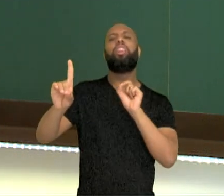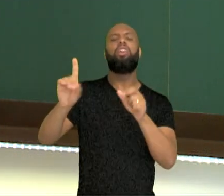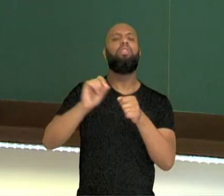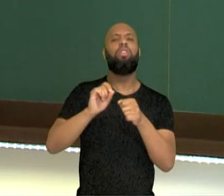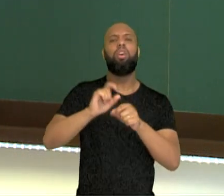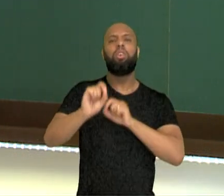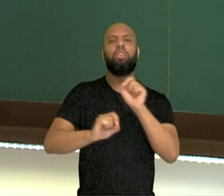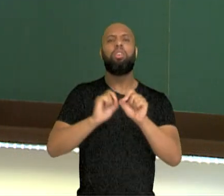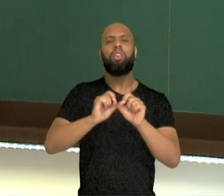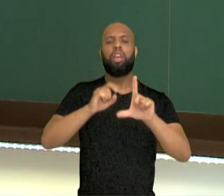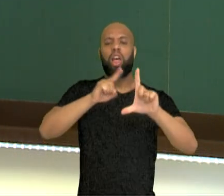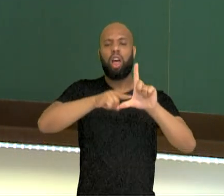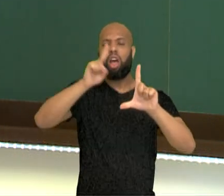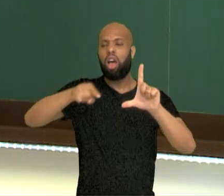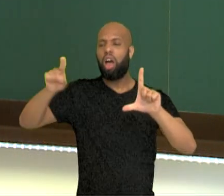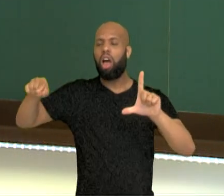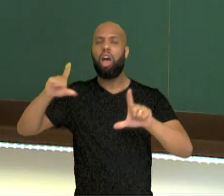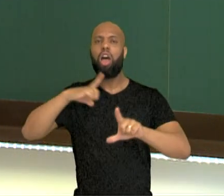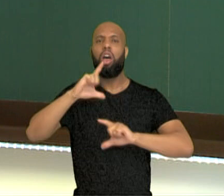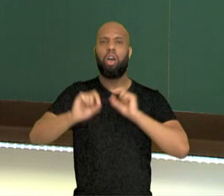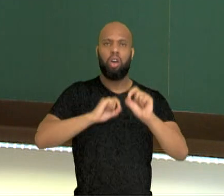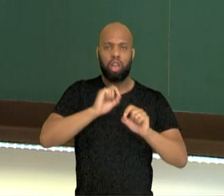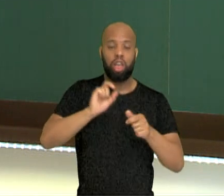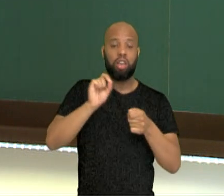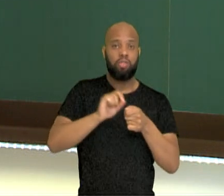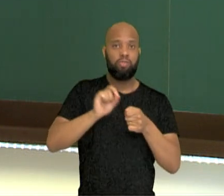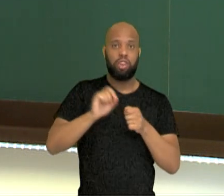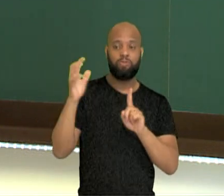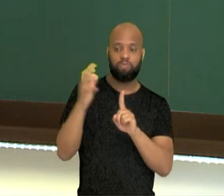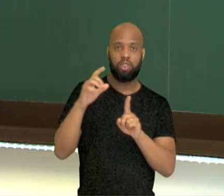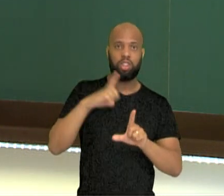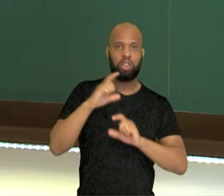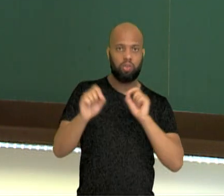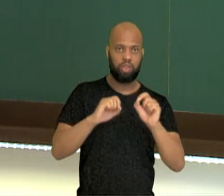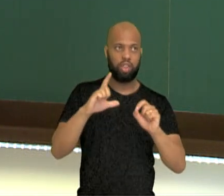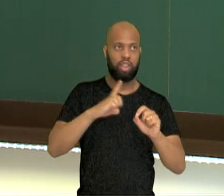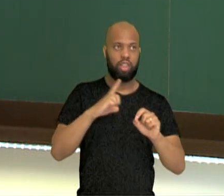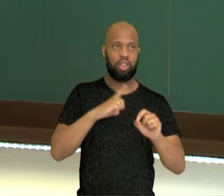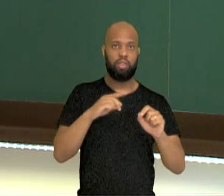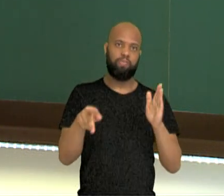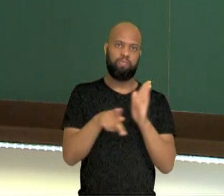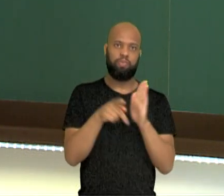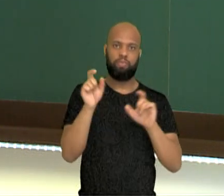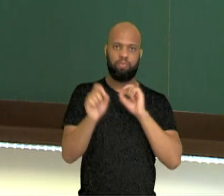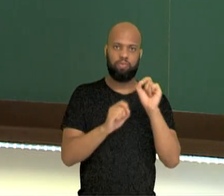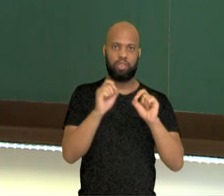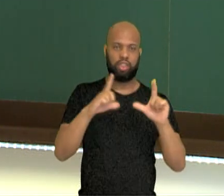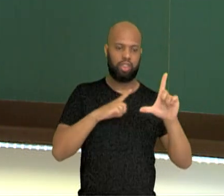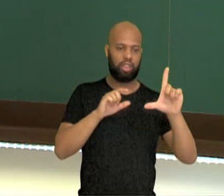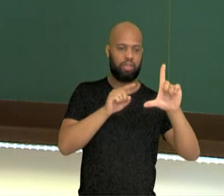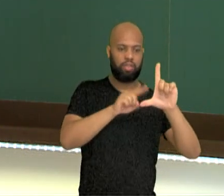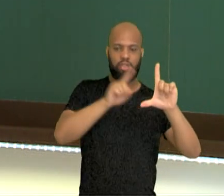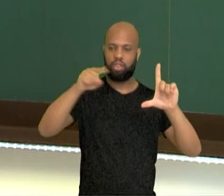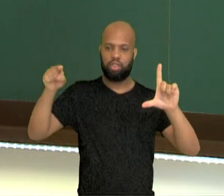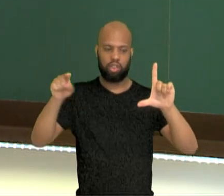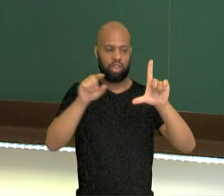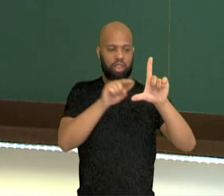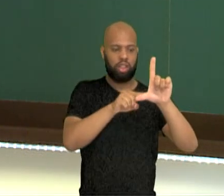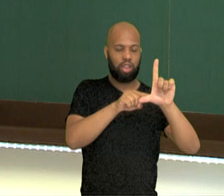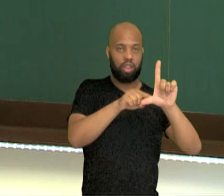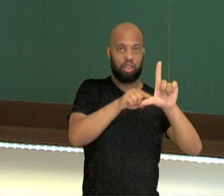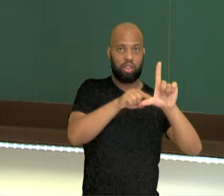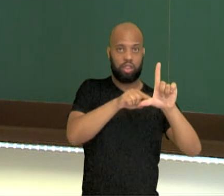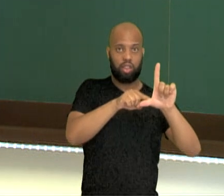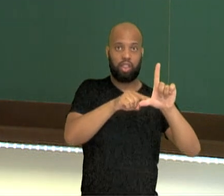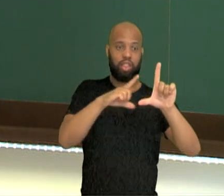no comportamento da senoide? Ele faz com que ocorra um deslocamento para a direita ou para a esquerda em relação ao eixo